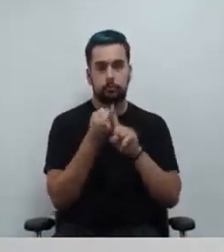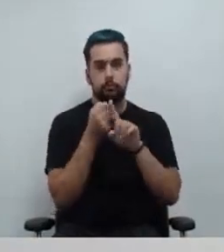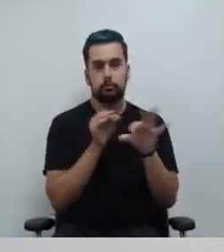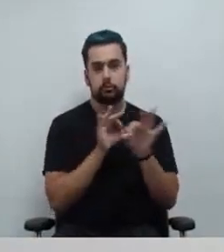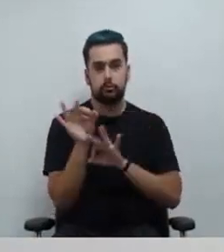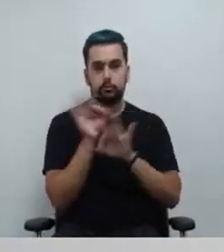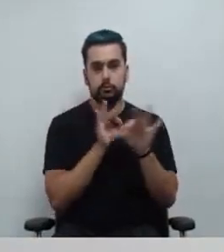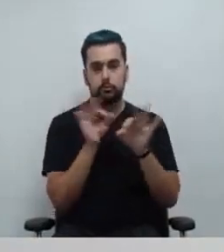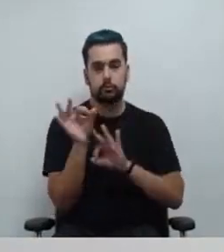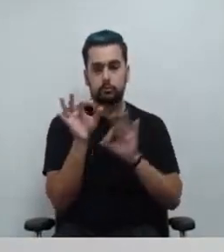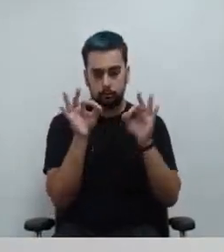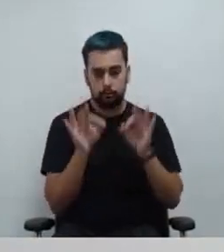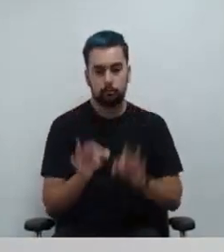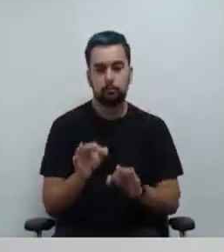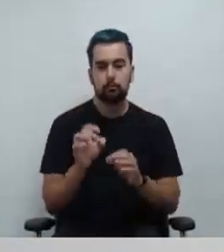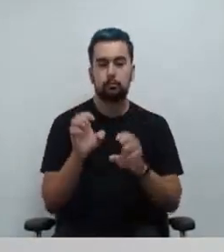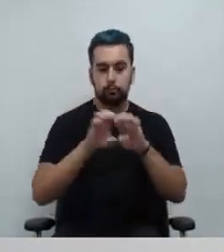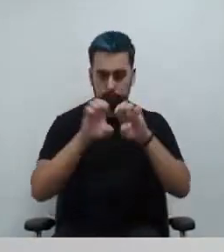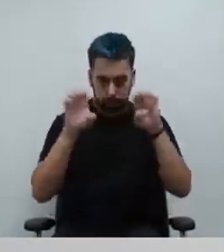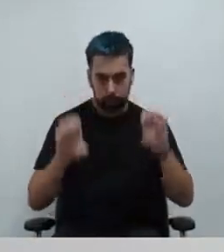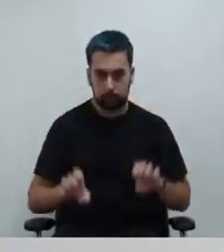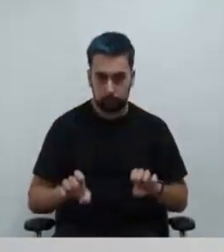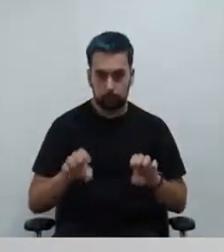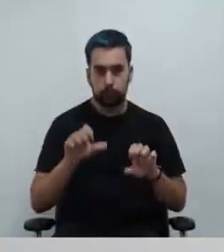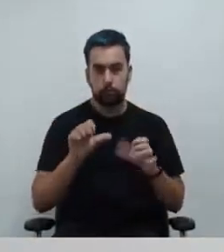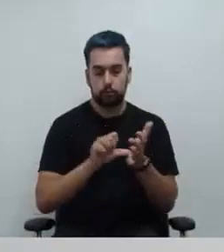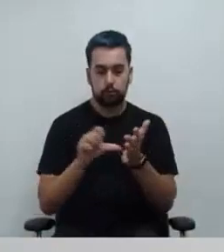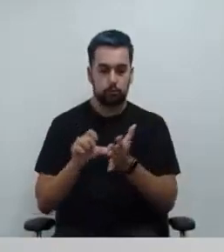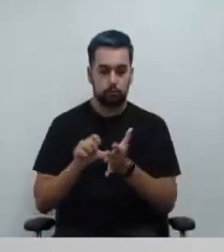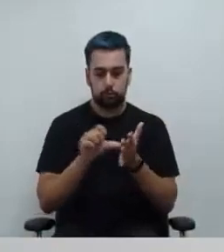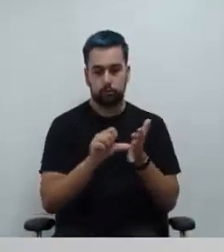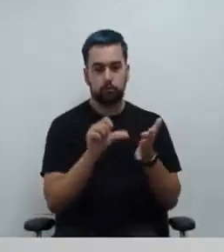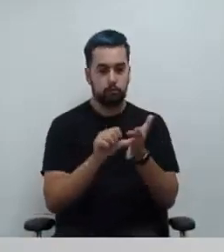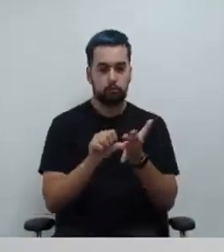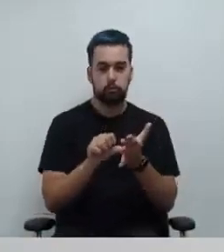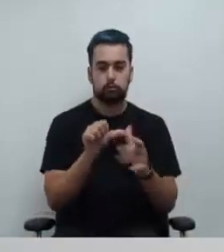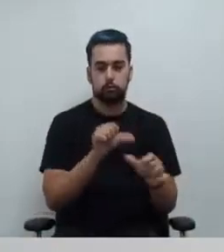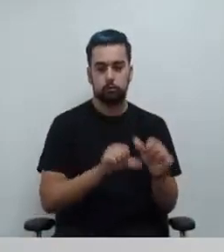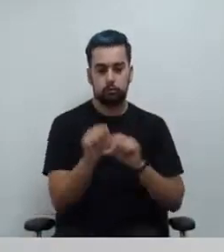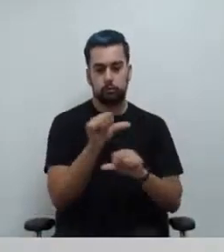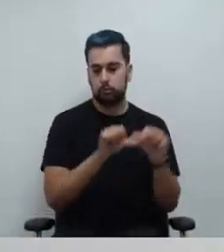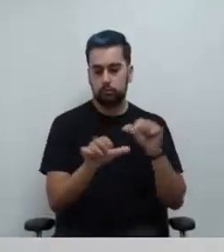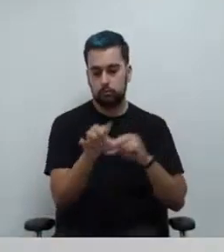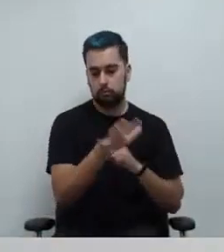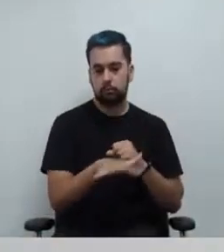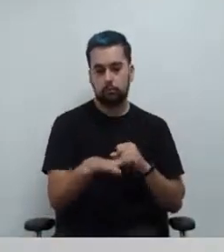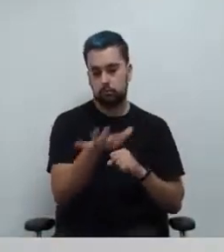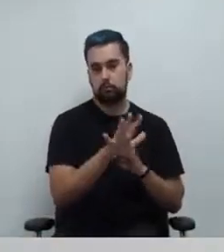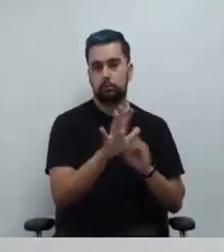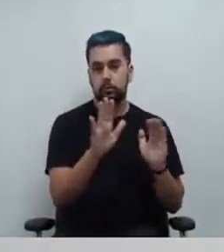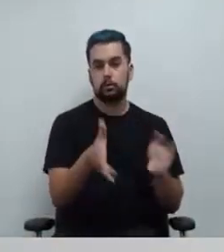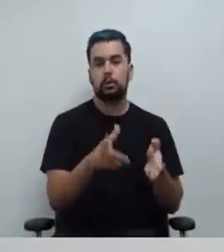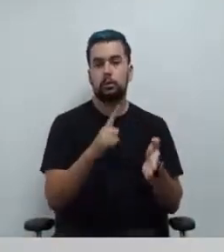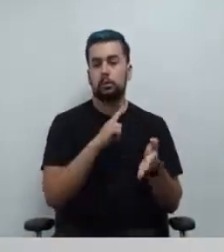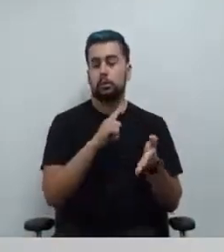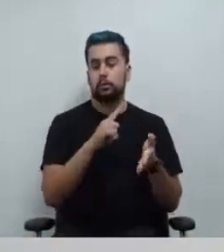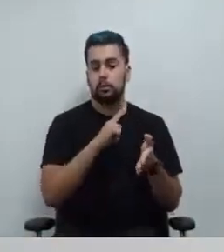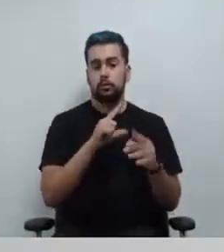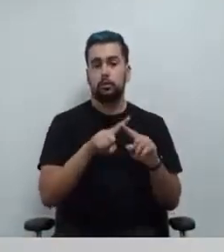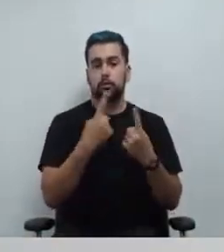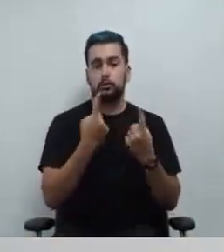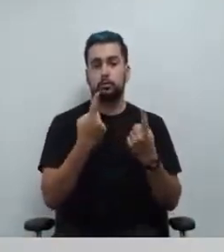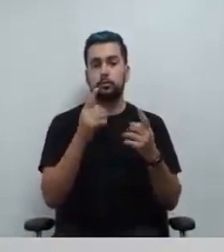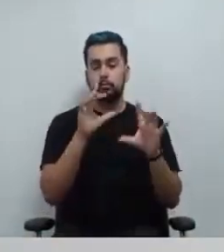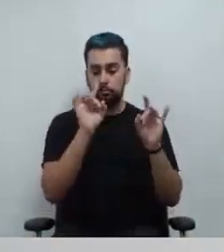planejamento institucional adequado, com estruturação de unidades, às vezes, com reformas de espaços que já existem, mas